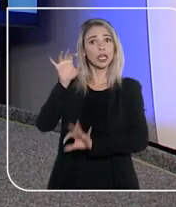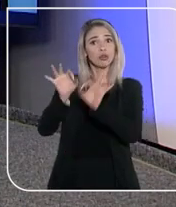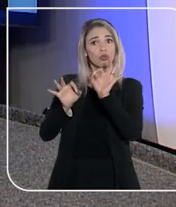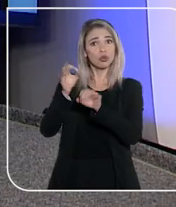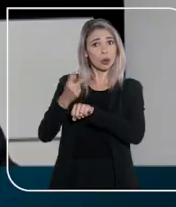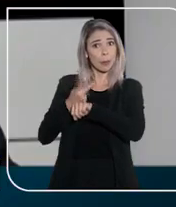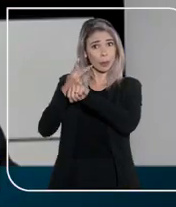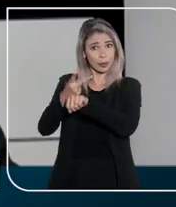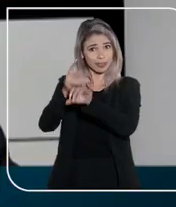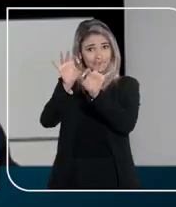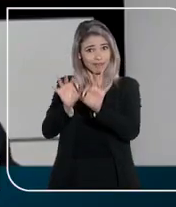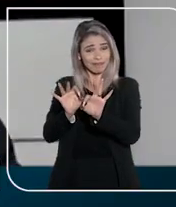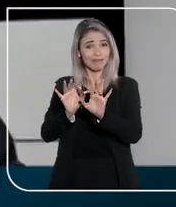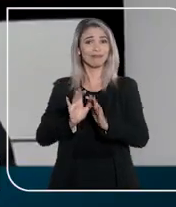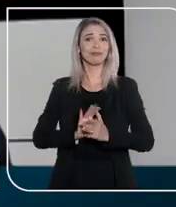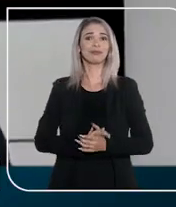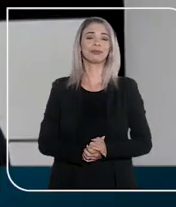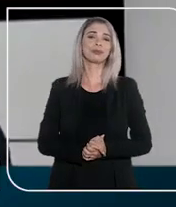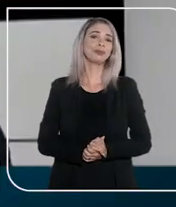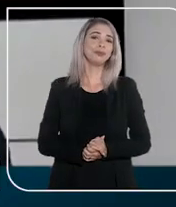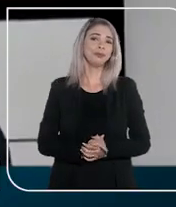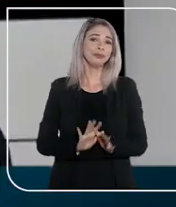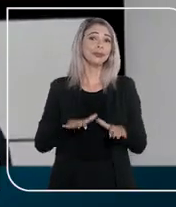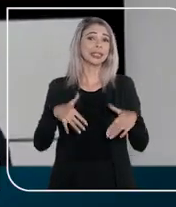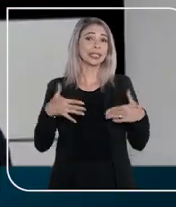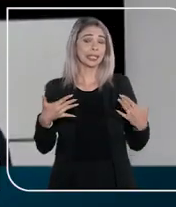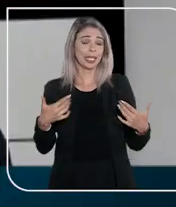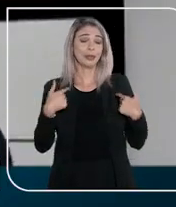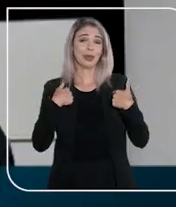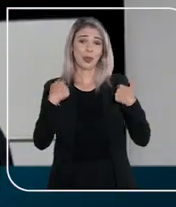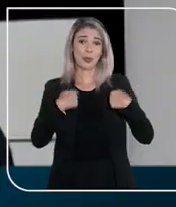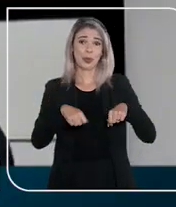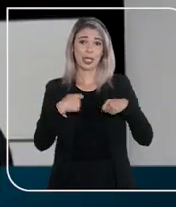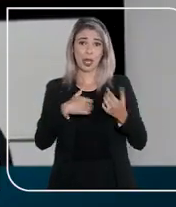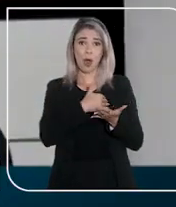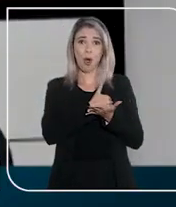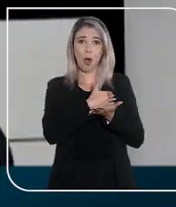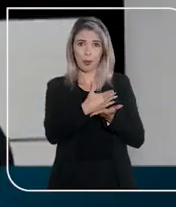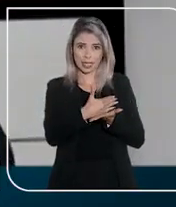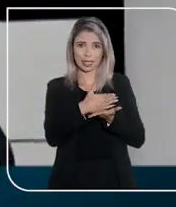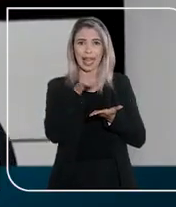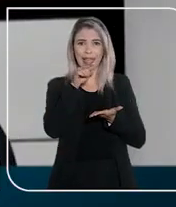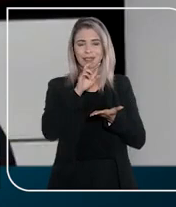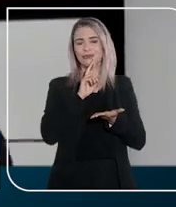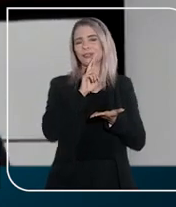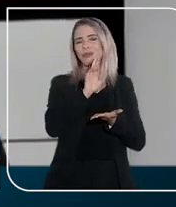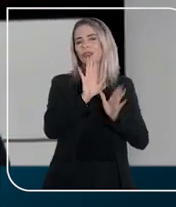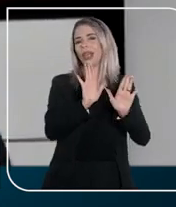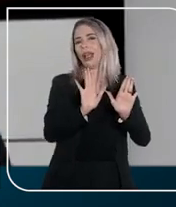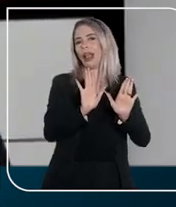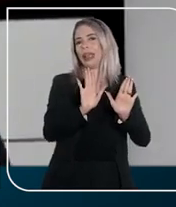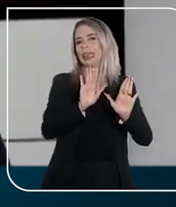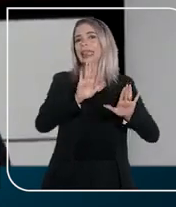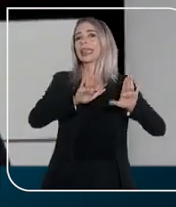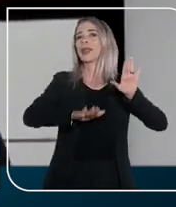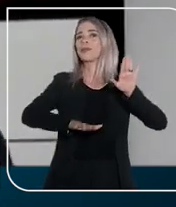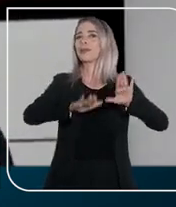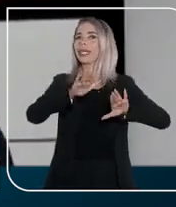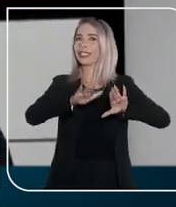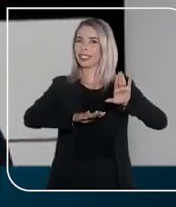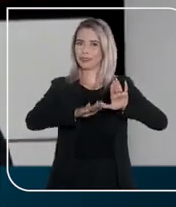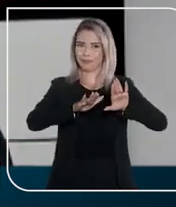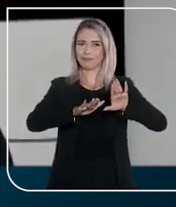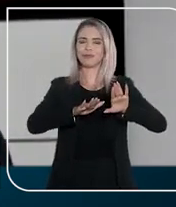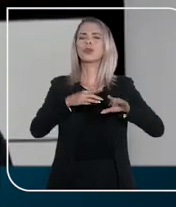judiciário? Eu tenho que começar essa resposta, como todo bom advogado, dizendo que depende, Fátima. Por